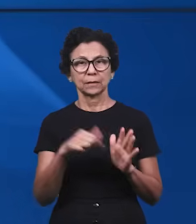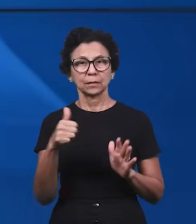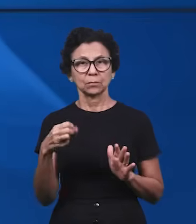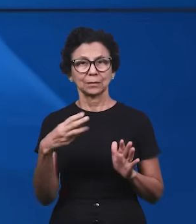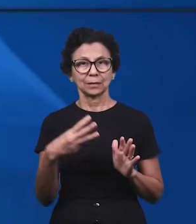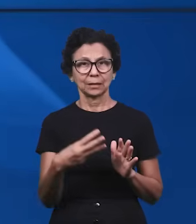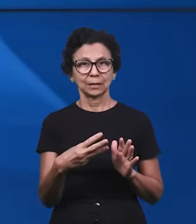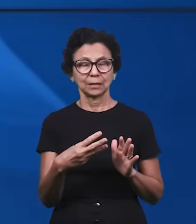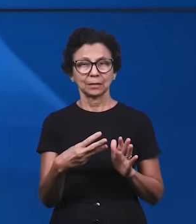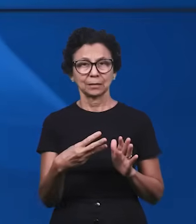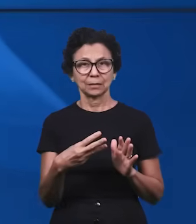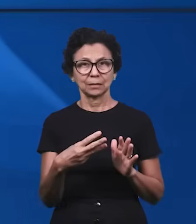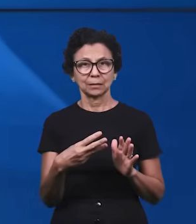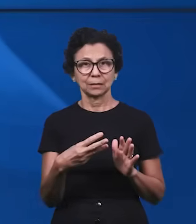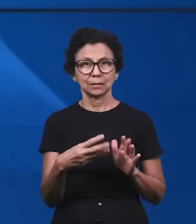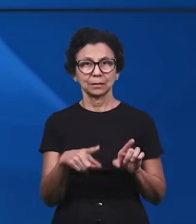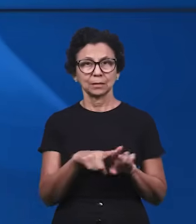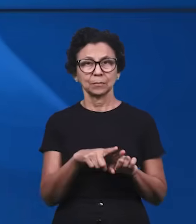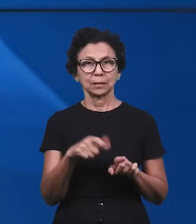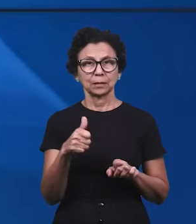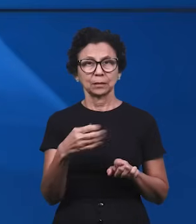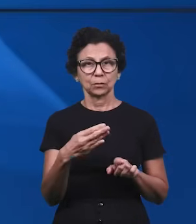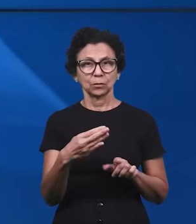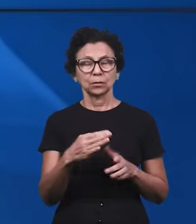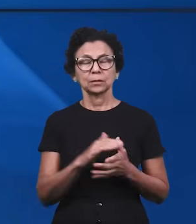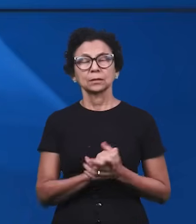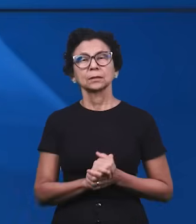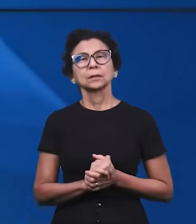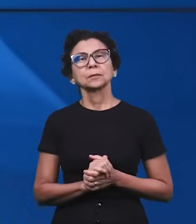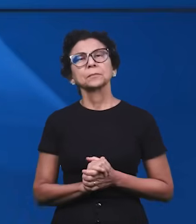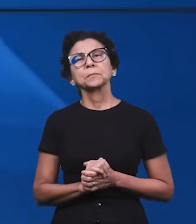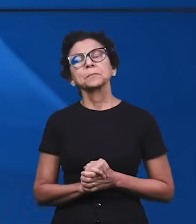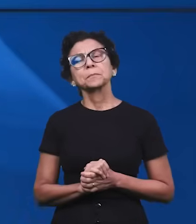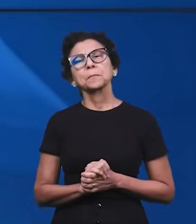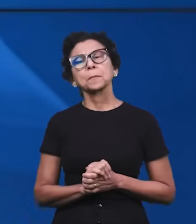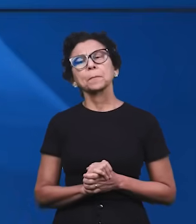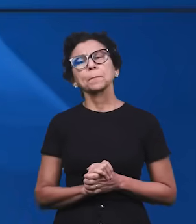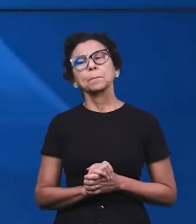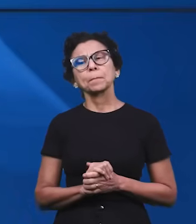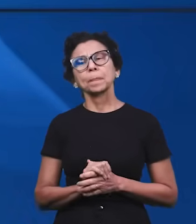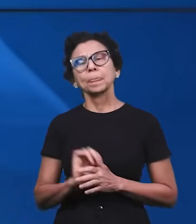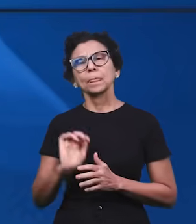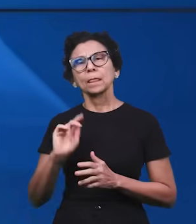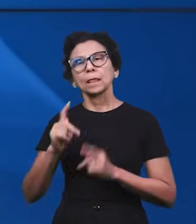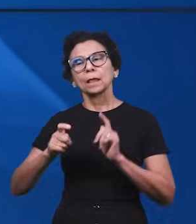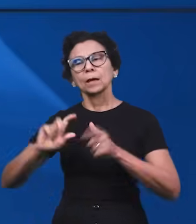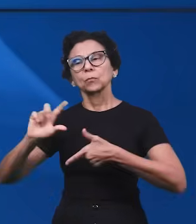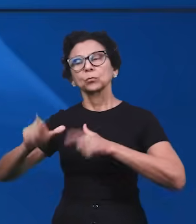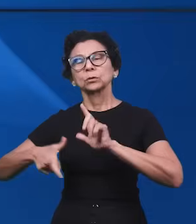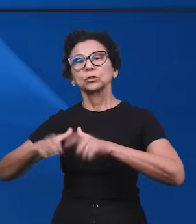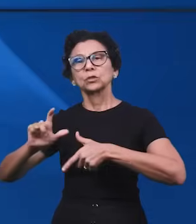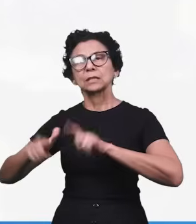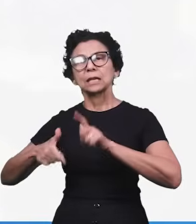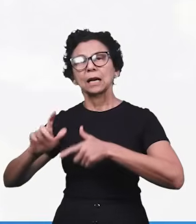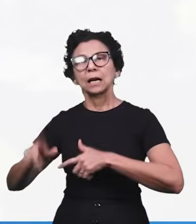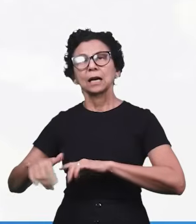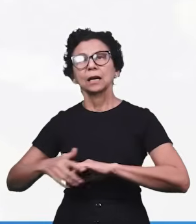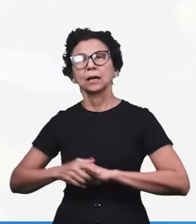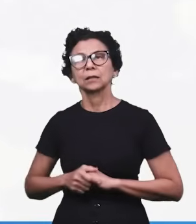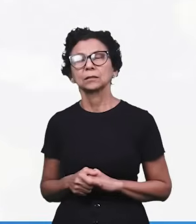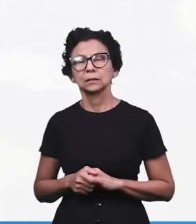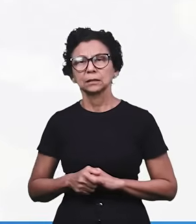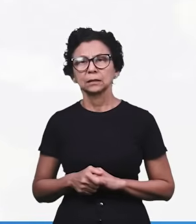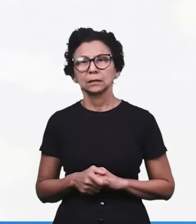e 14a, que é a primeira parte do verso, e responda: quem batalhou pelo povo de Israel e batalha